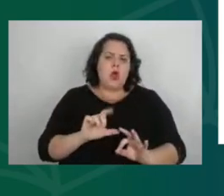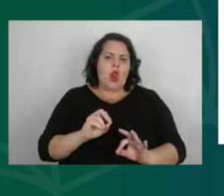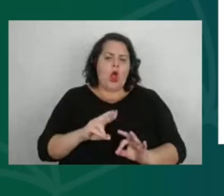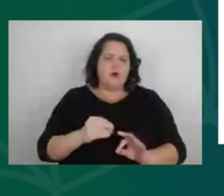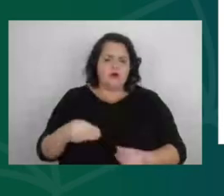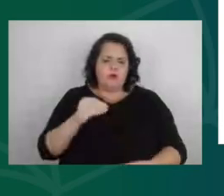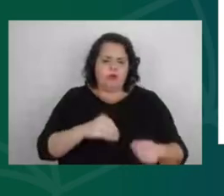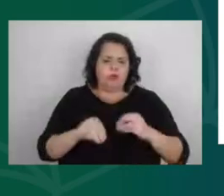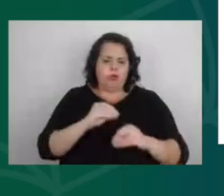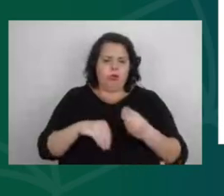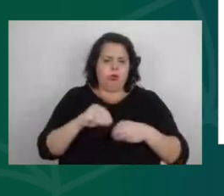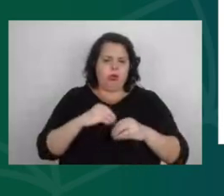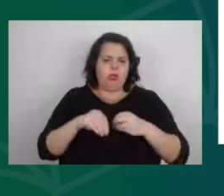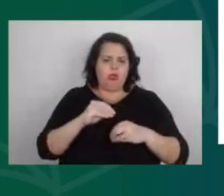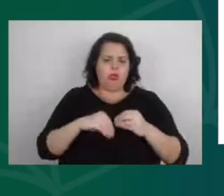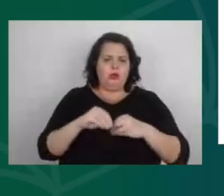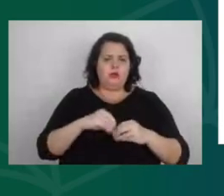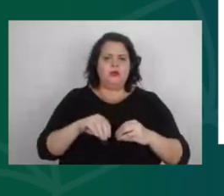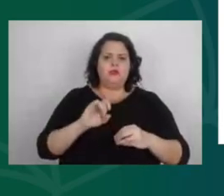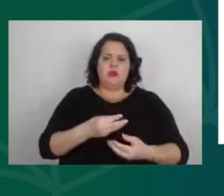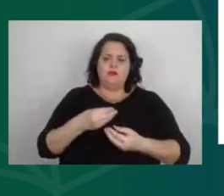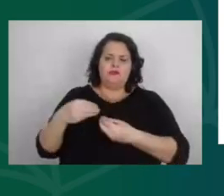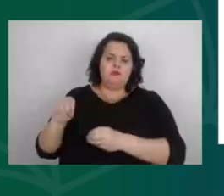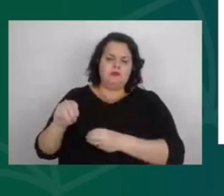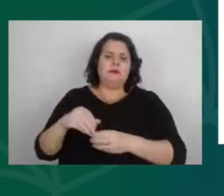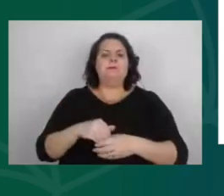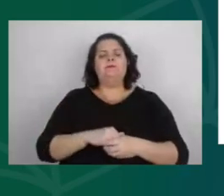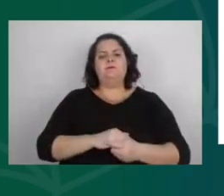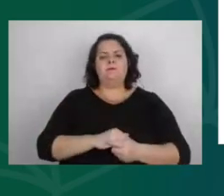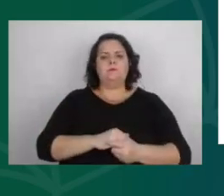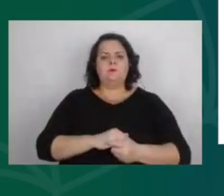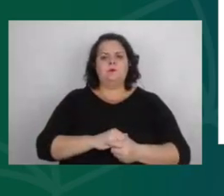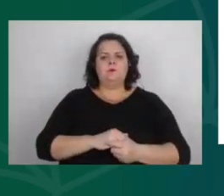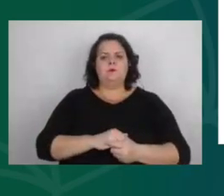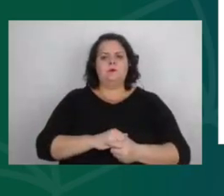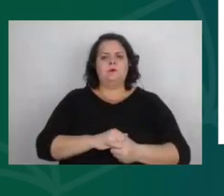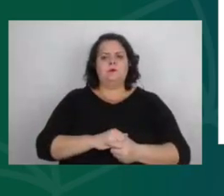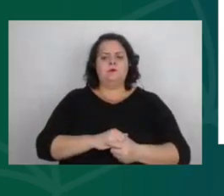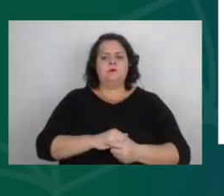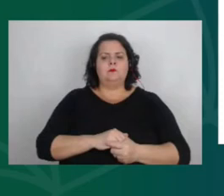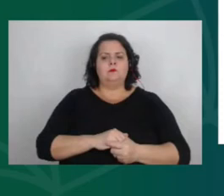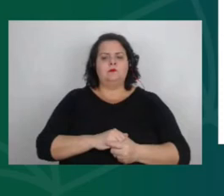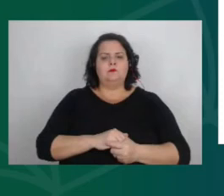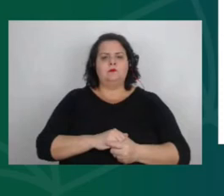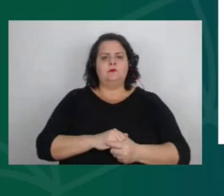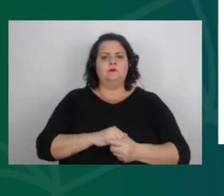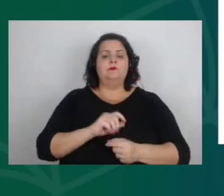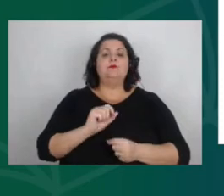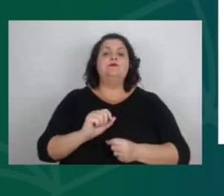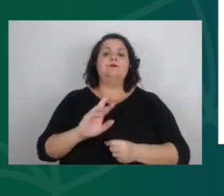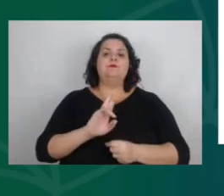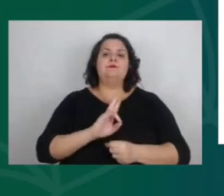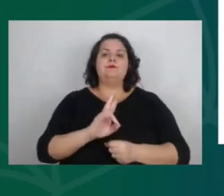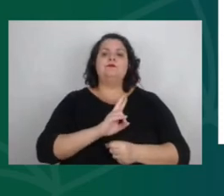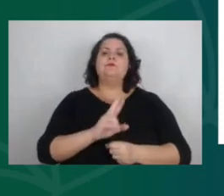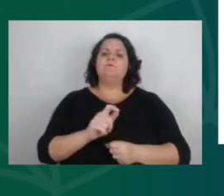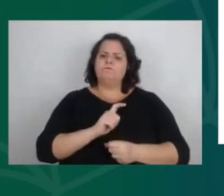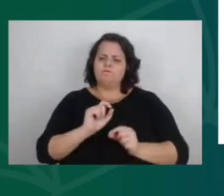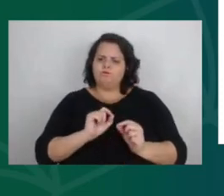e encaminha então esse material para o emissário. Pode passar. Os resultados foram bastante interessantes,